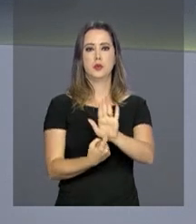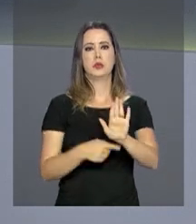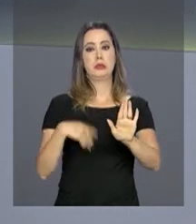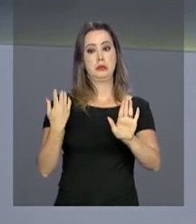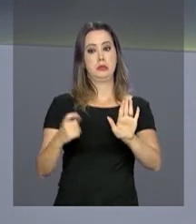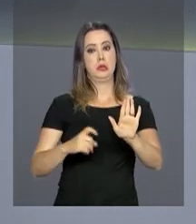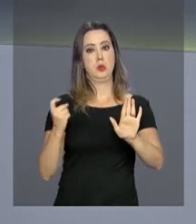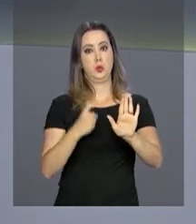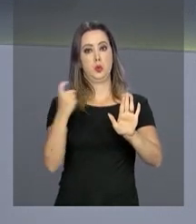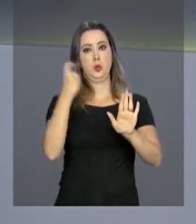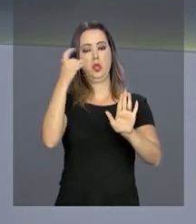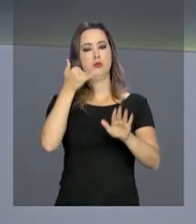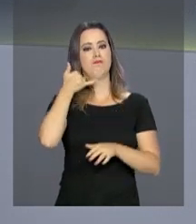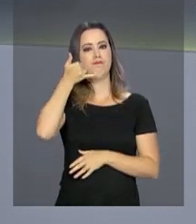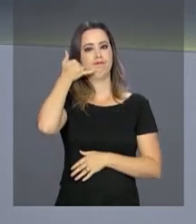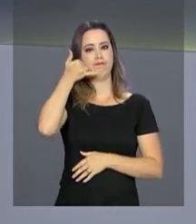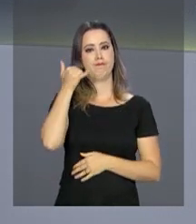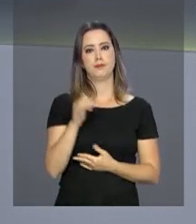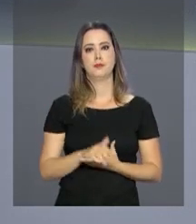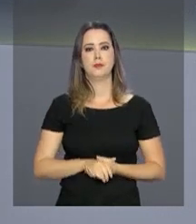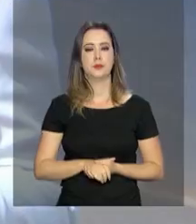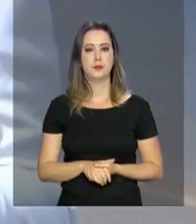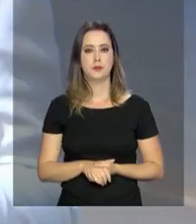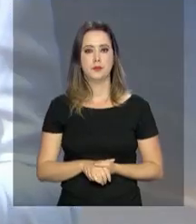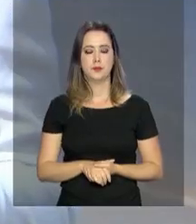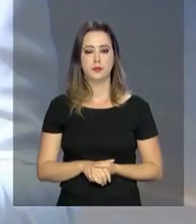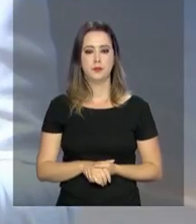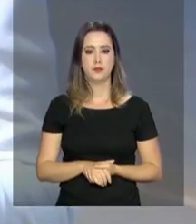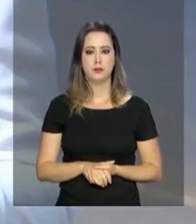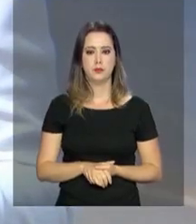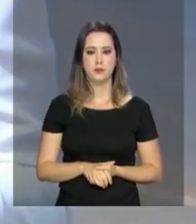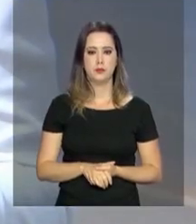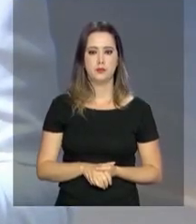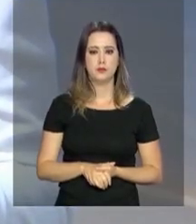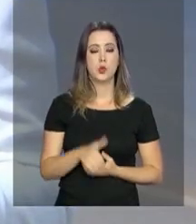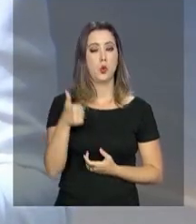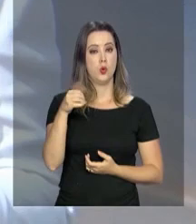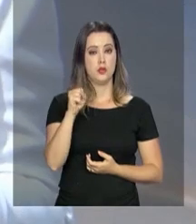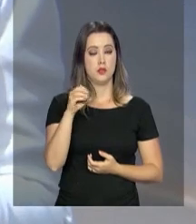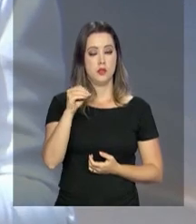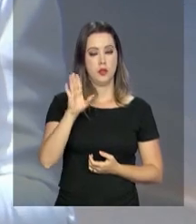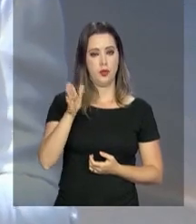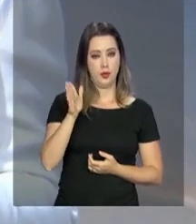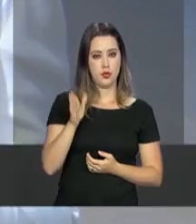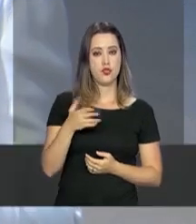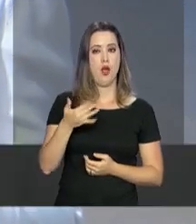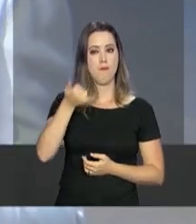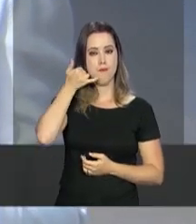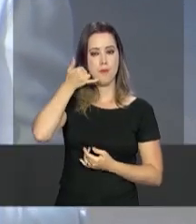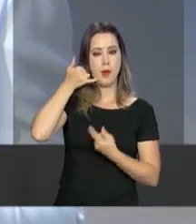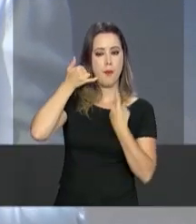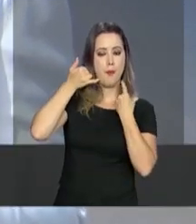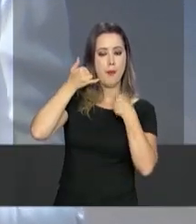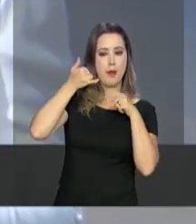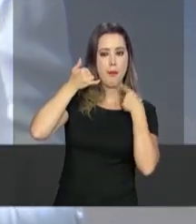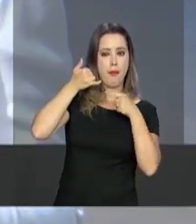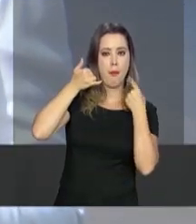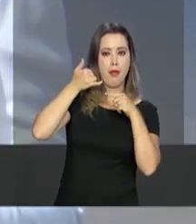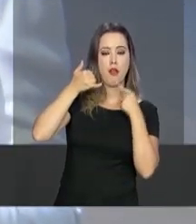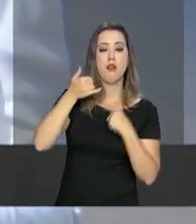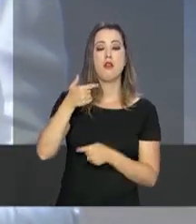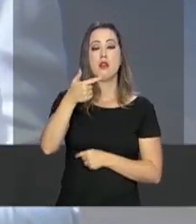aumento no número de ligações hoje 180 recebeu de janeiro a junho deste ano quase